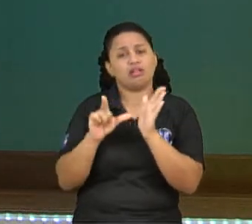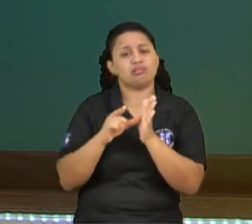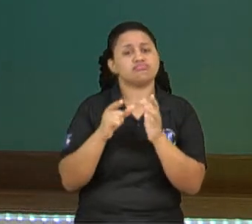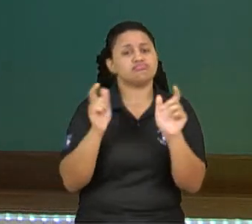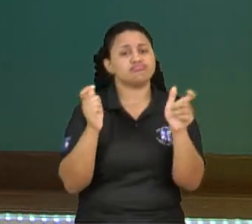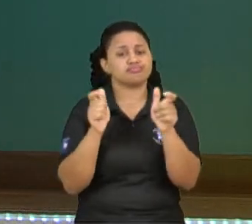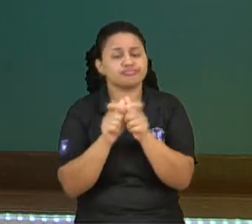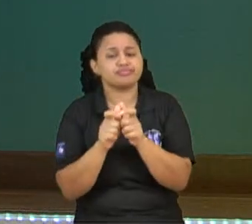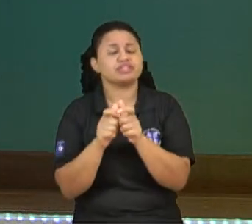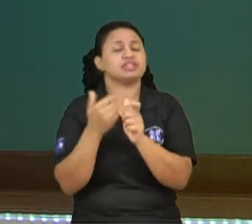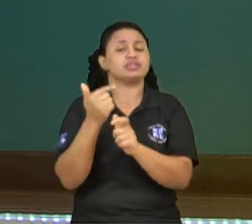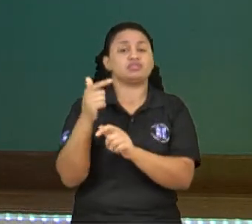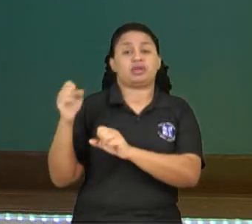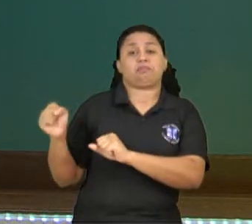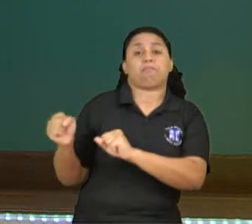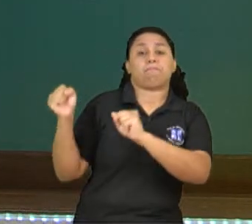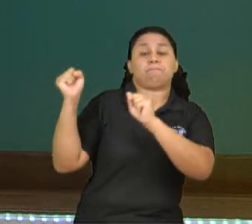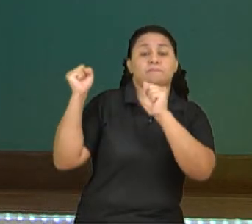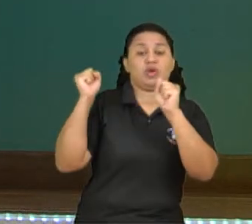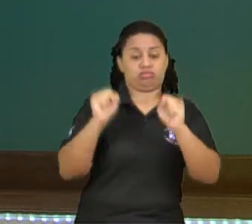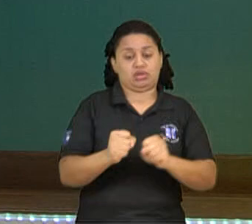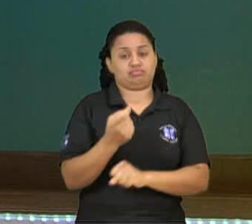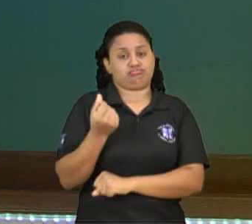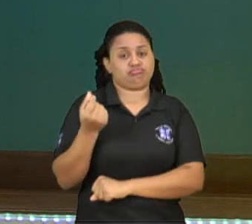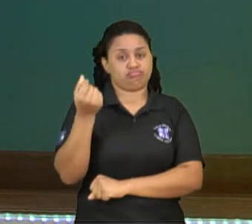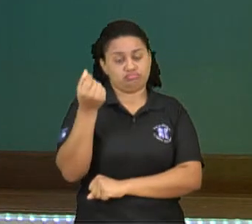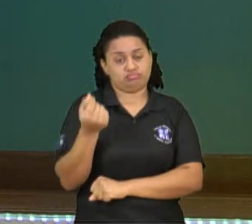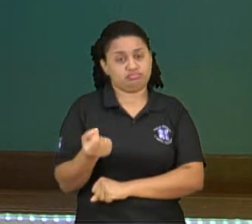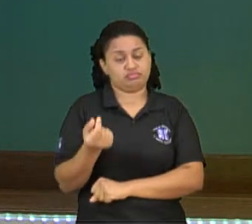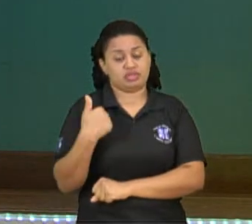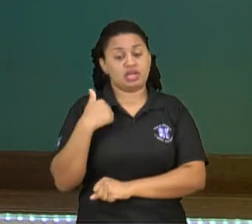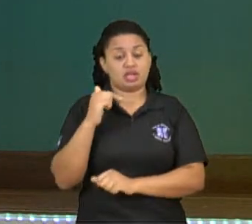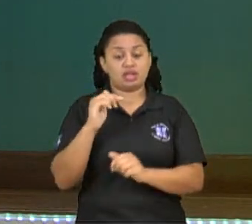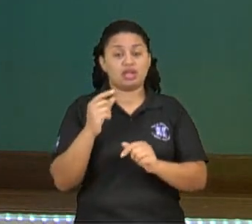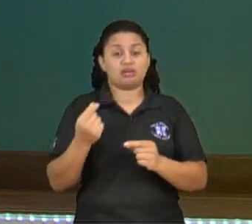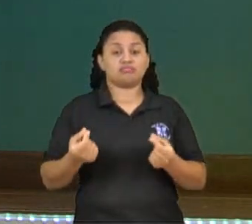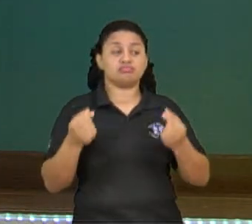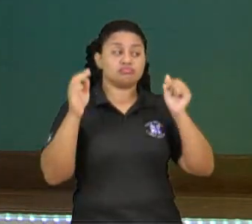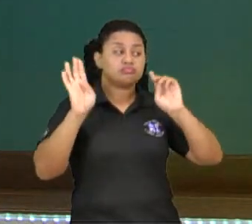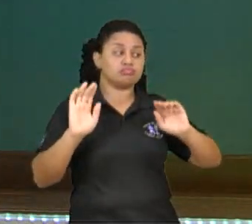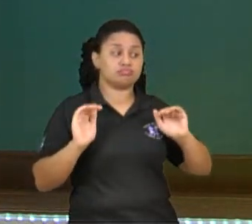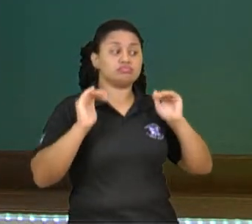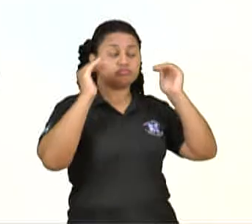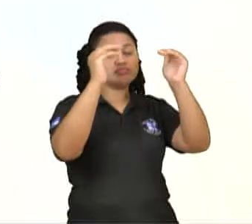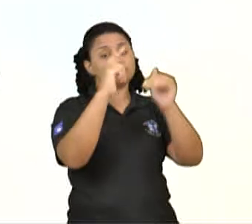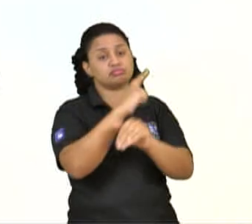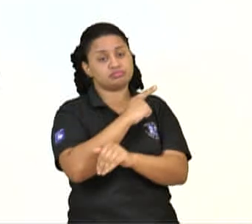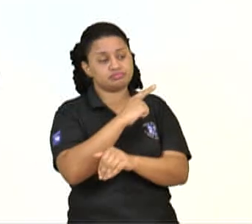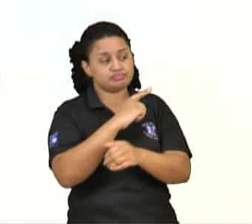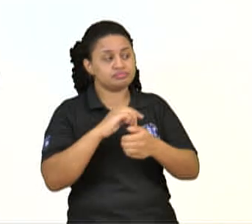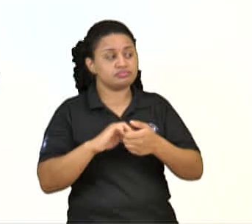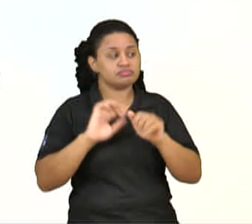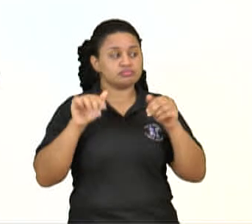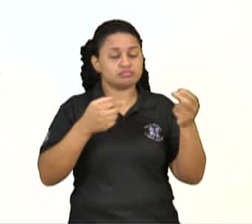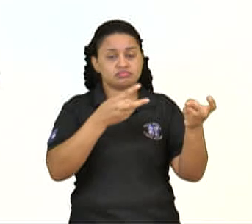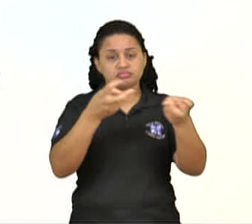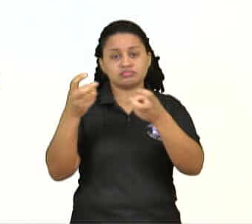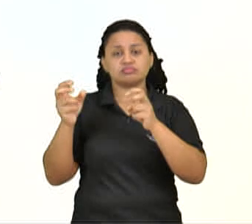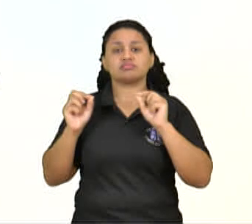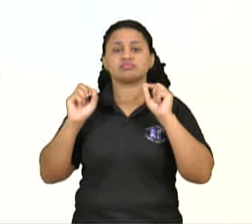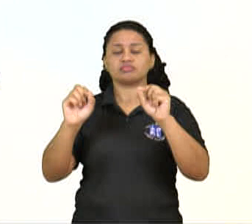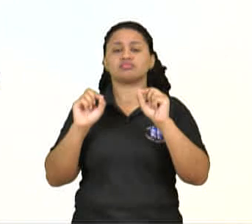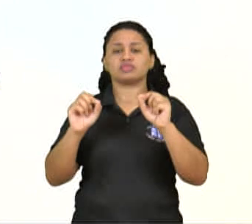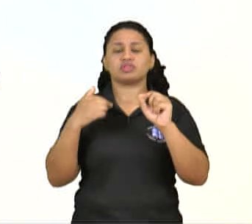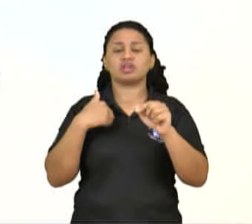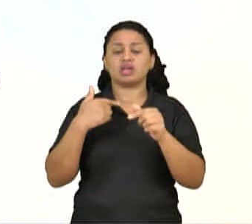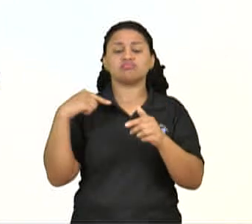tinham todo aquele poder aquisitivo que a alta burguesia tinha. E nós vamos ver que com a promulgação da Constituição